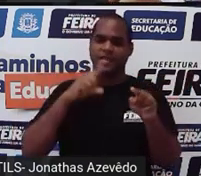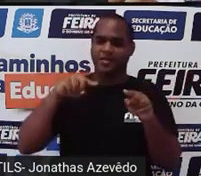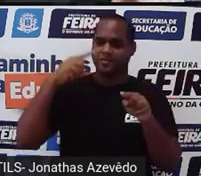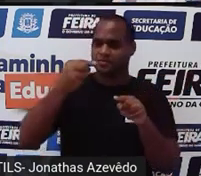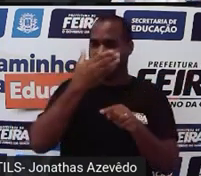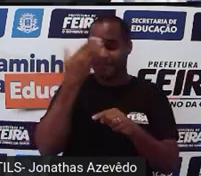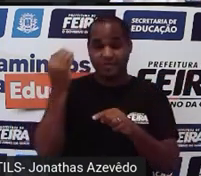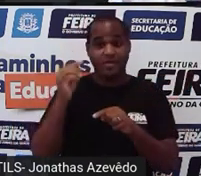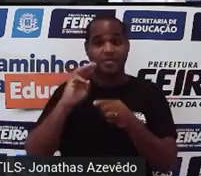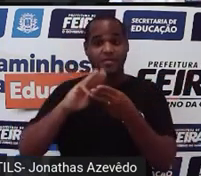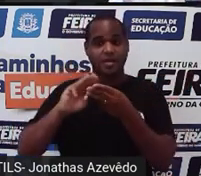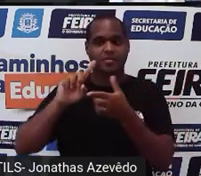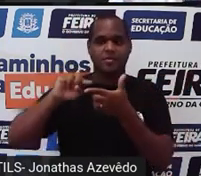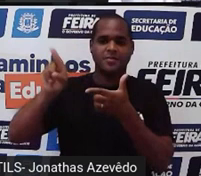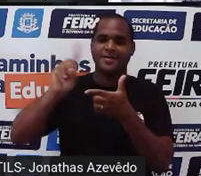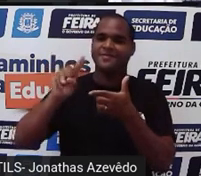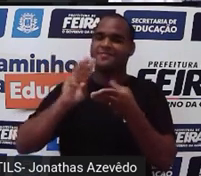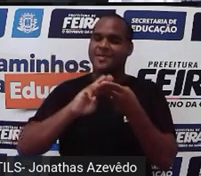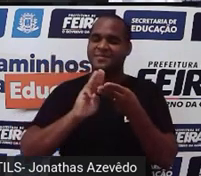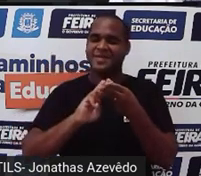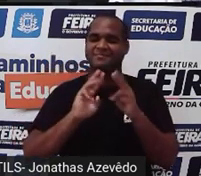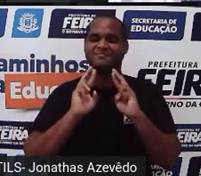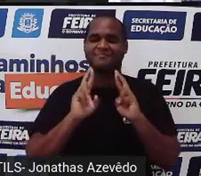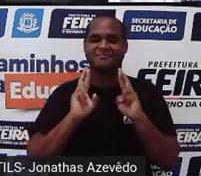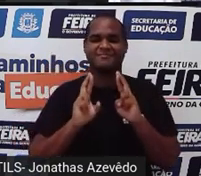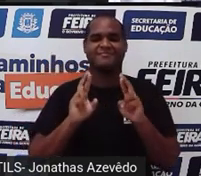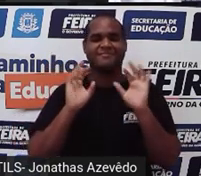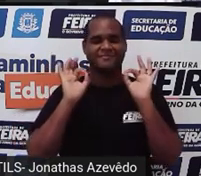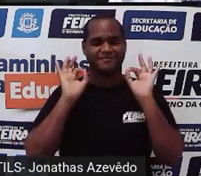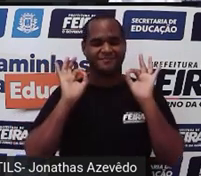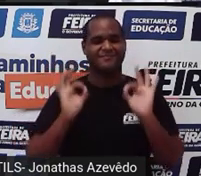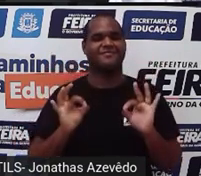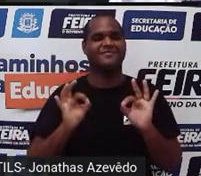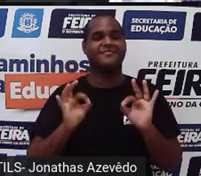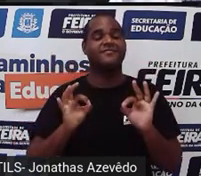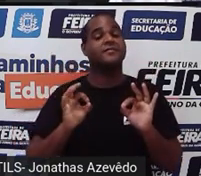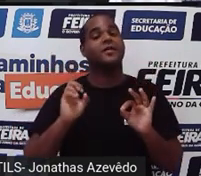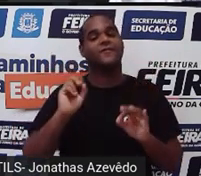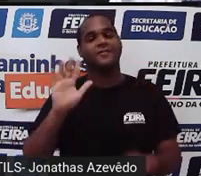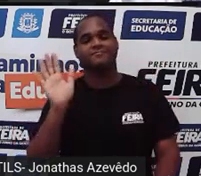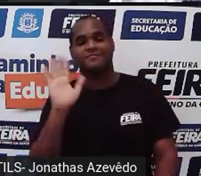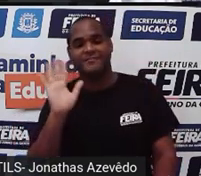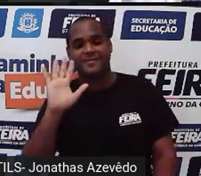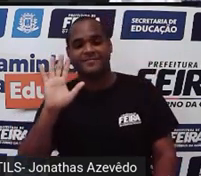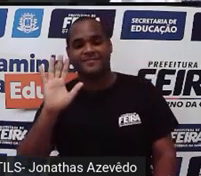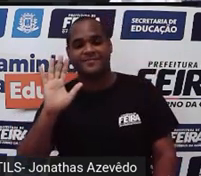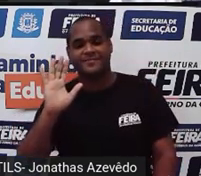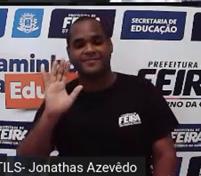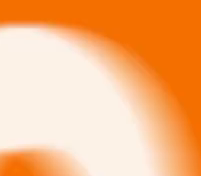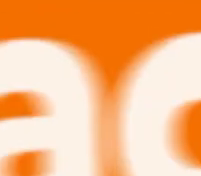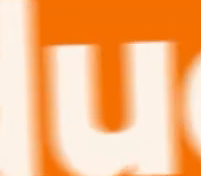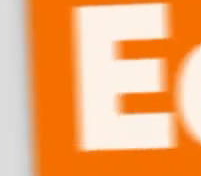próxima. Não esquece, matemática não é problema, matemática é solução. Valeu, bye bye.